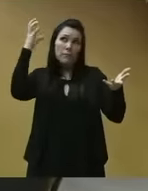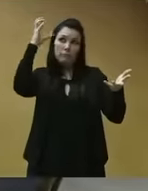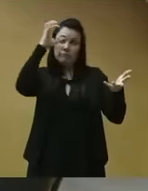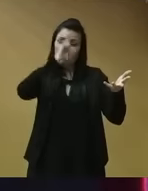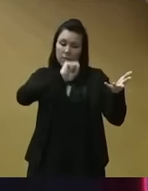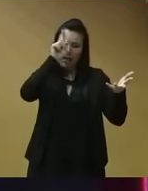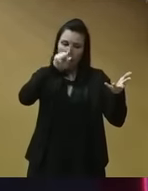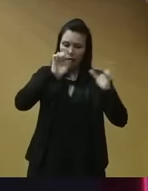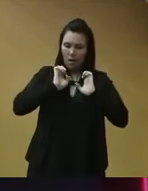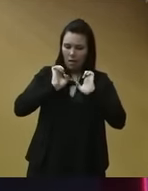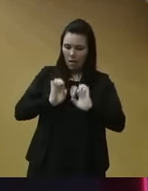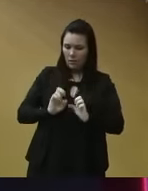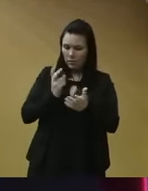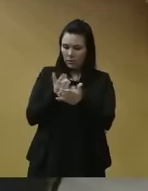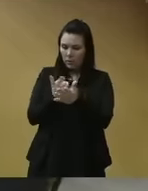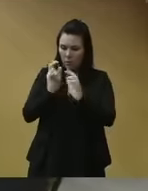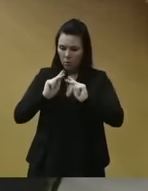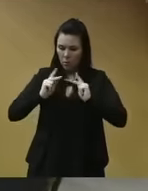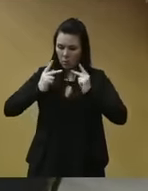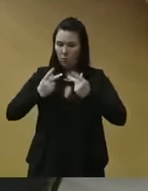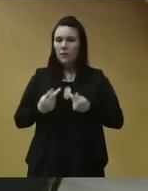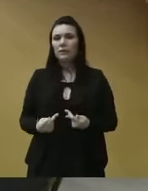com ética e humanidade,